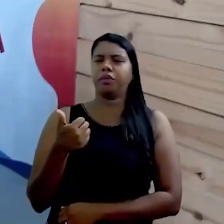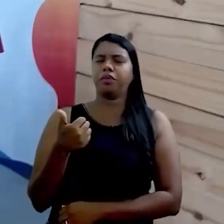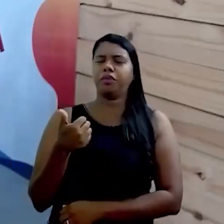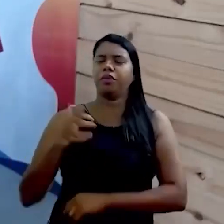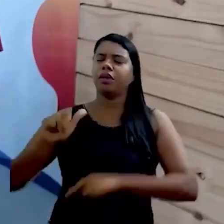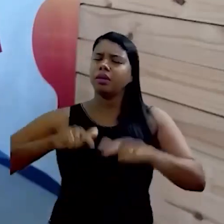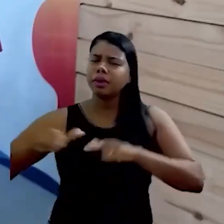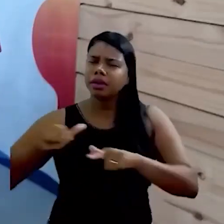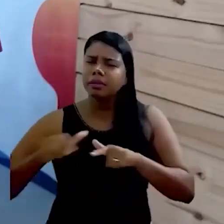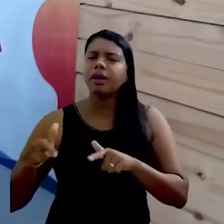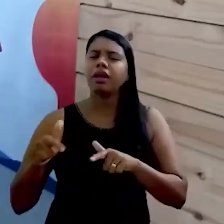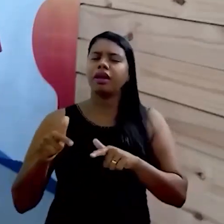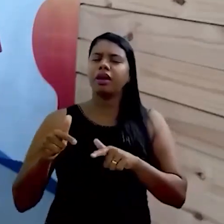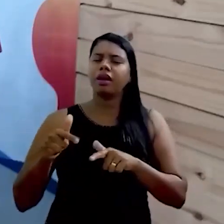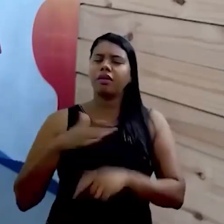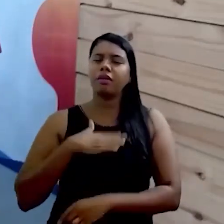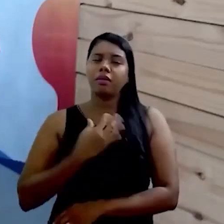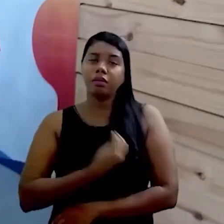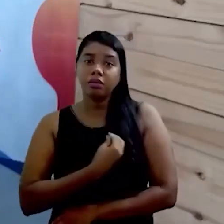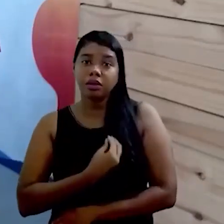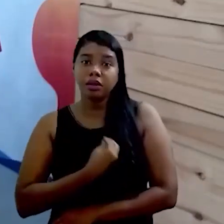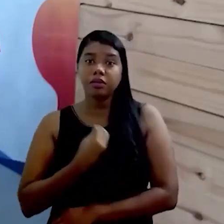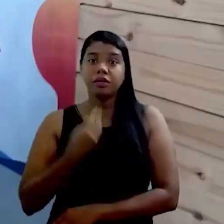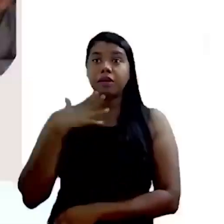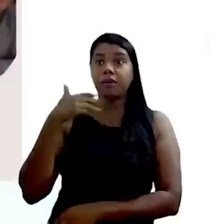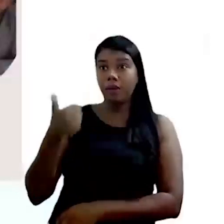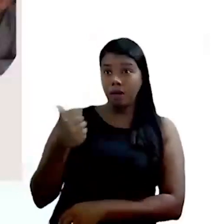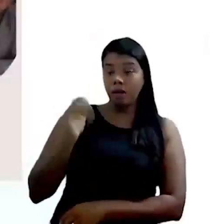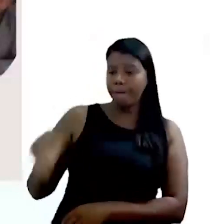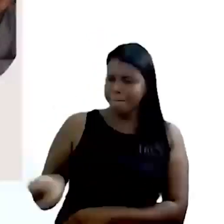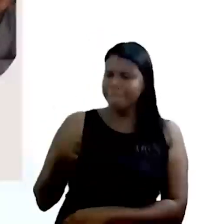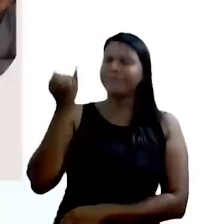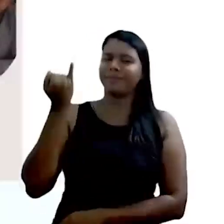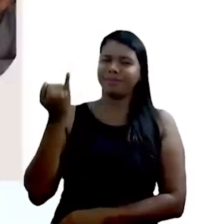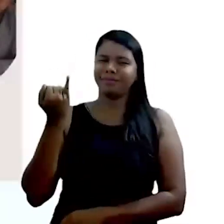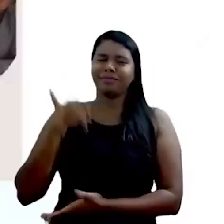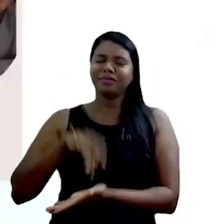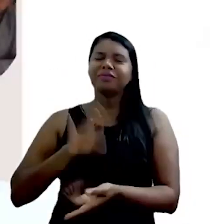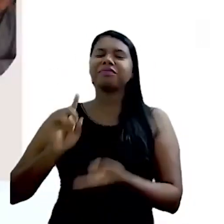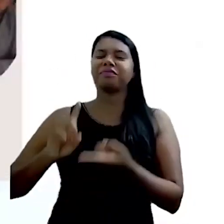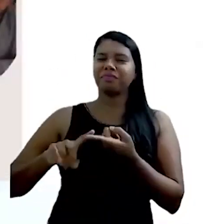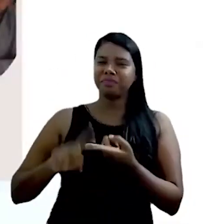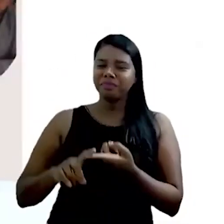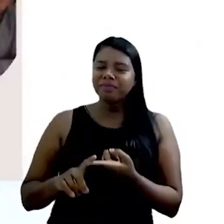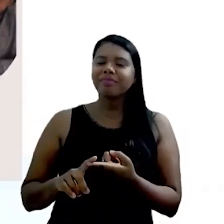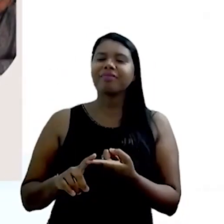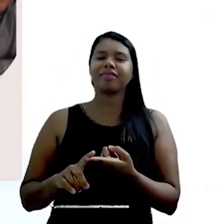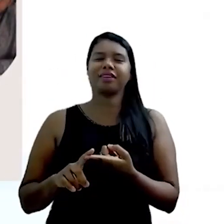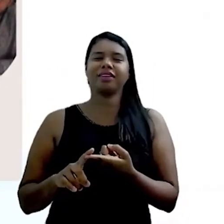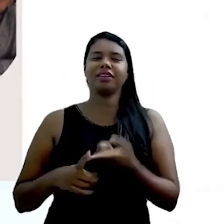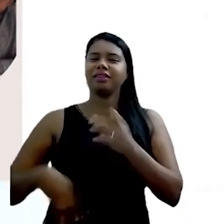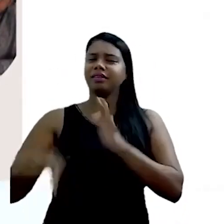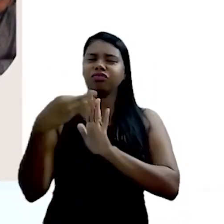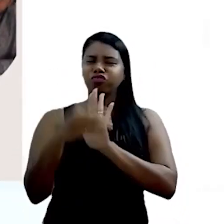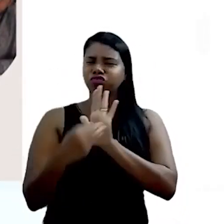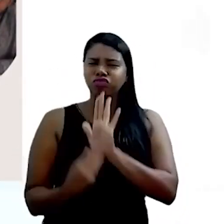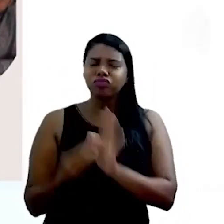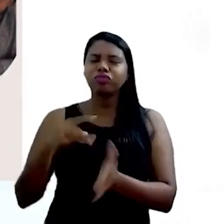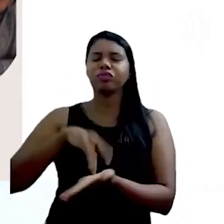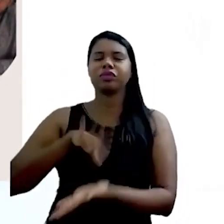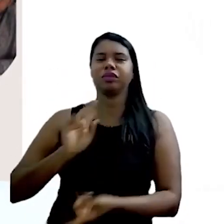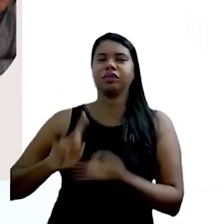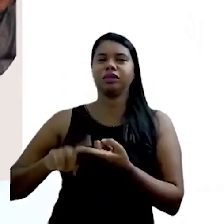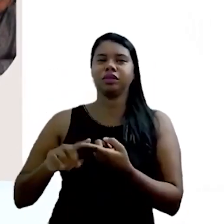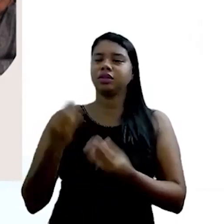preciso melhorar, e em cima disso, como é que eu posso aproveitar as oportunidades do cenário que está sendo colocado, né? Como é que